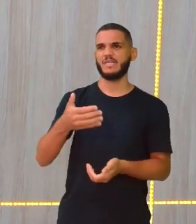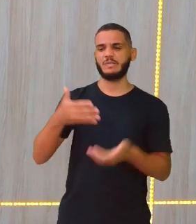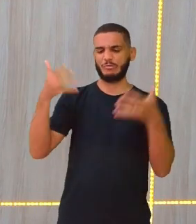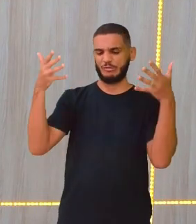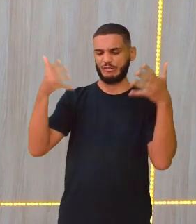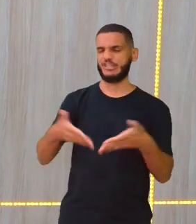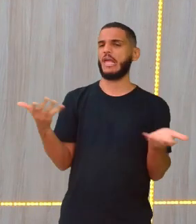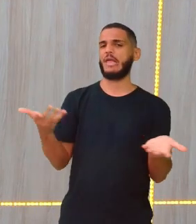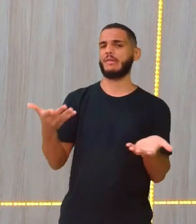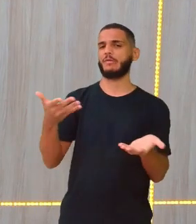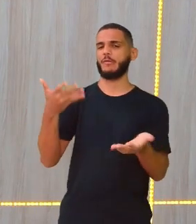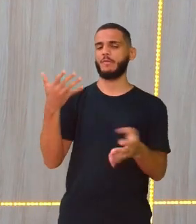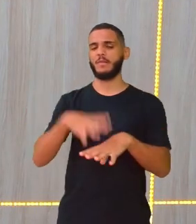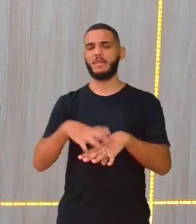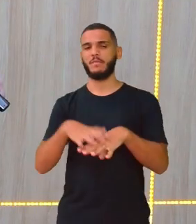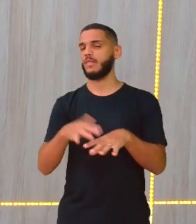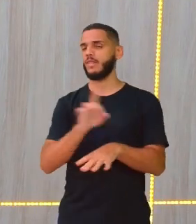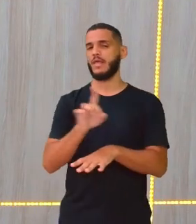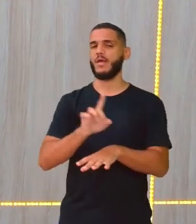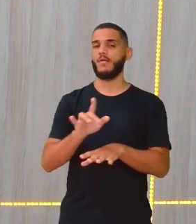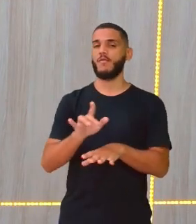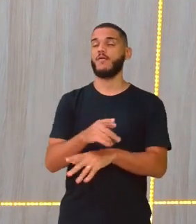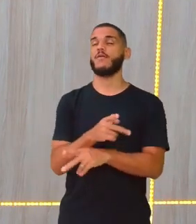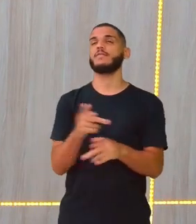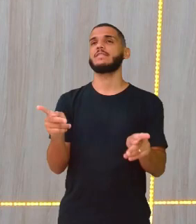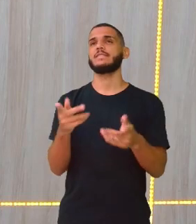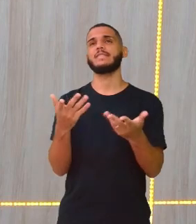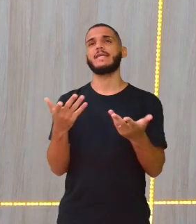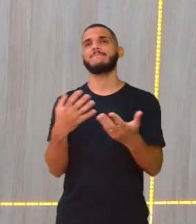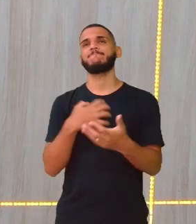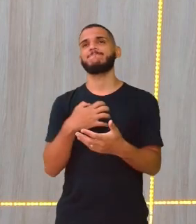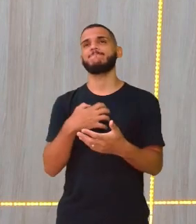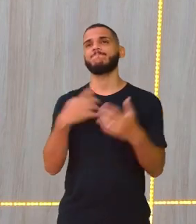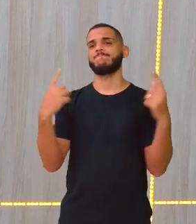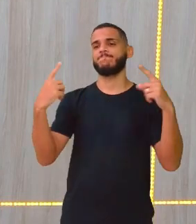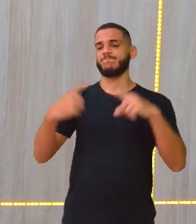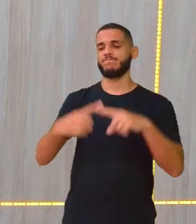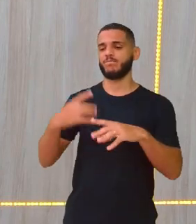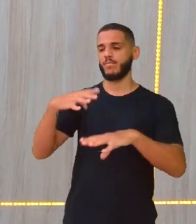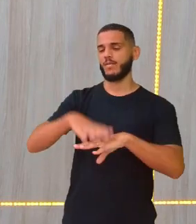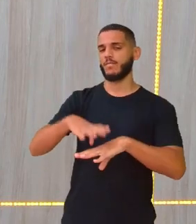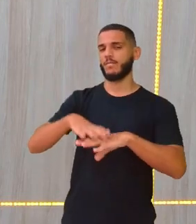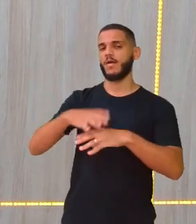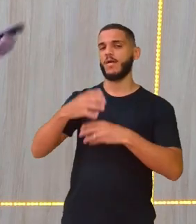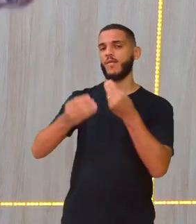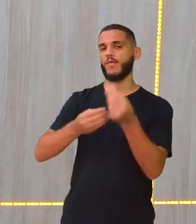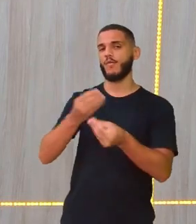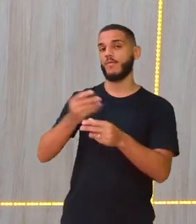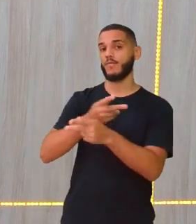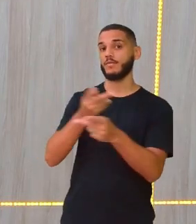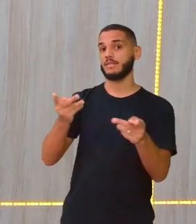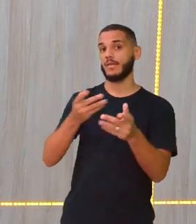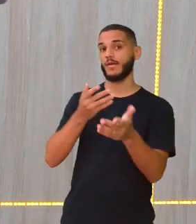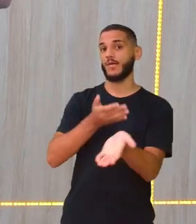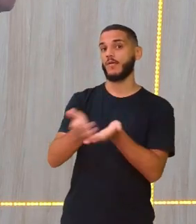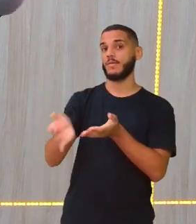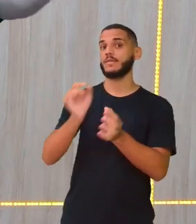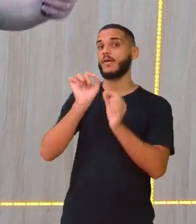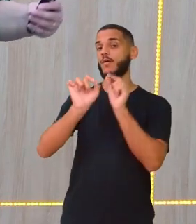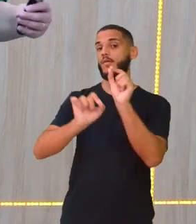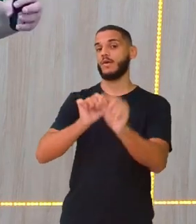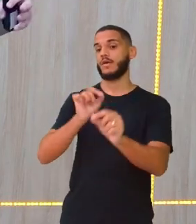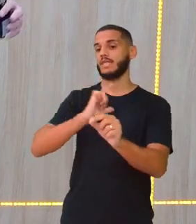com a matemática. Sabe quando é que você vai se sentir desafiado pela matemática? Quando você começar a fazer